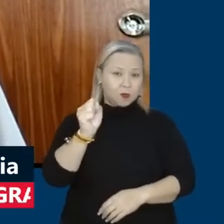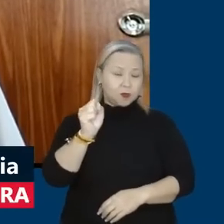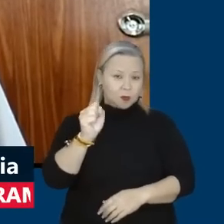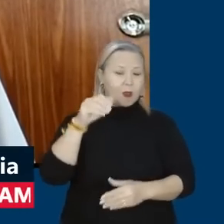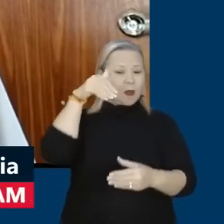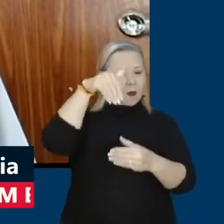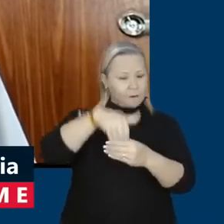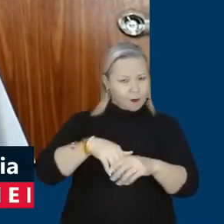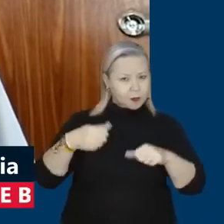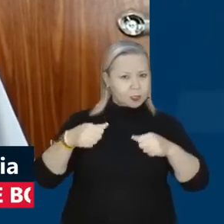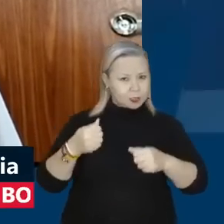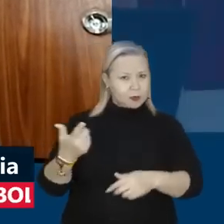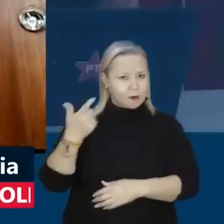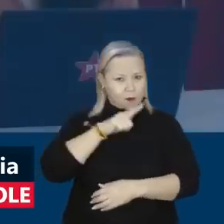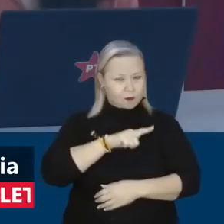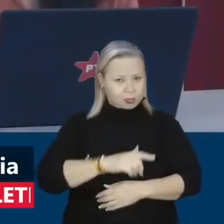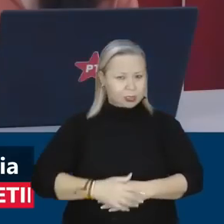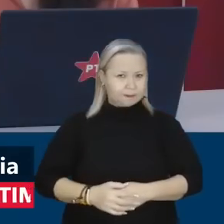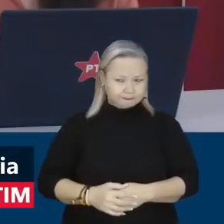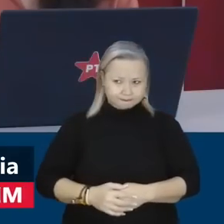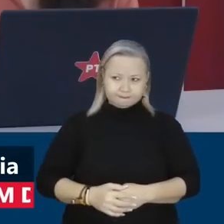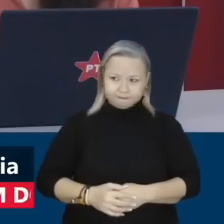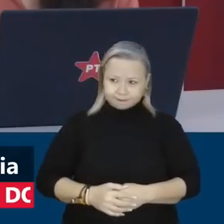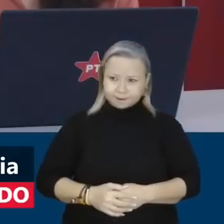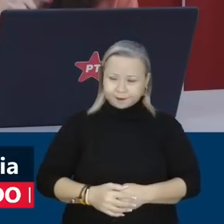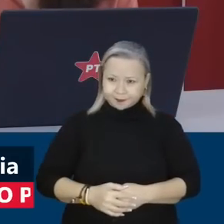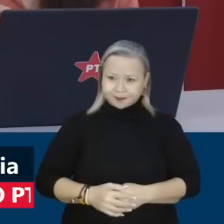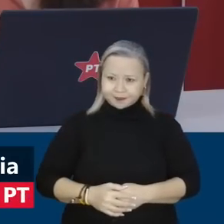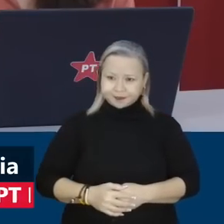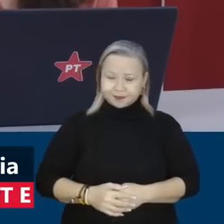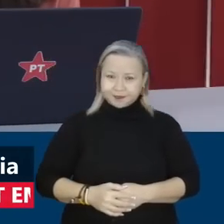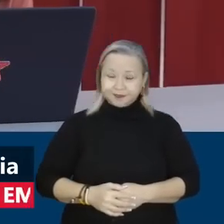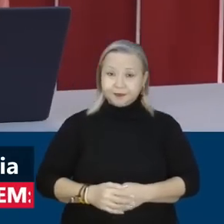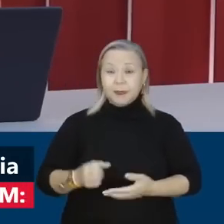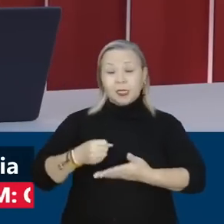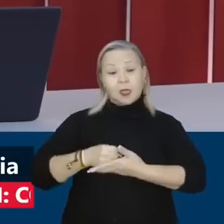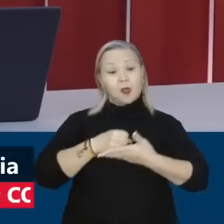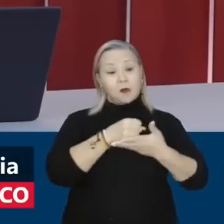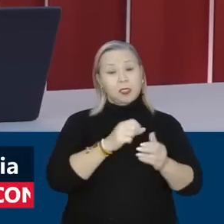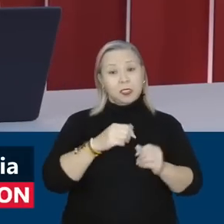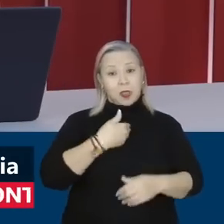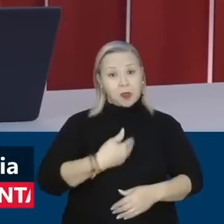na votação do dia de hoje. Como o senhor falou, inclusive vai ajudar o governo